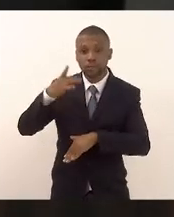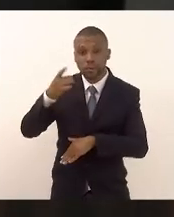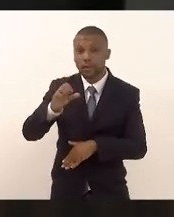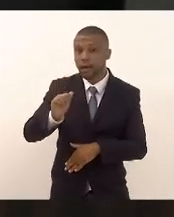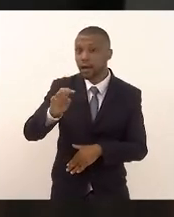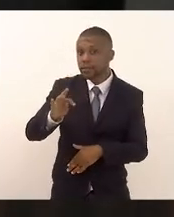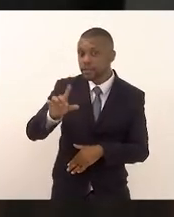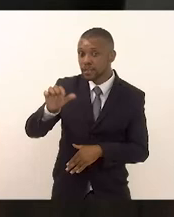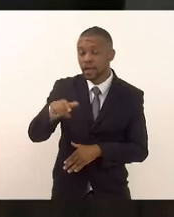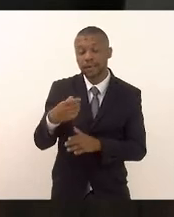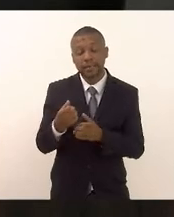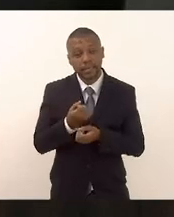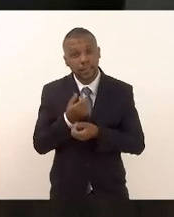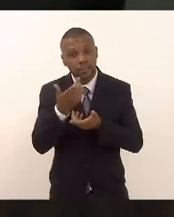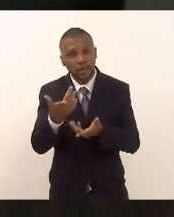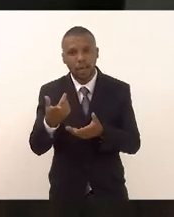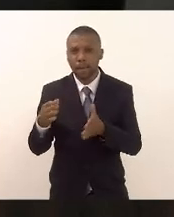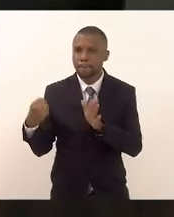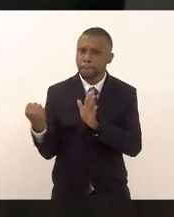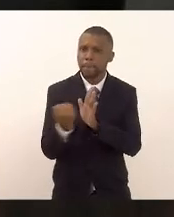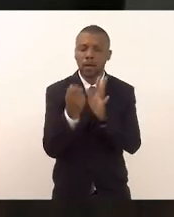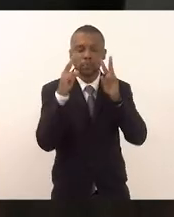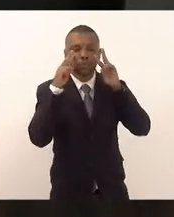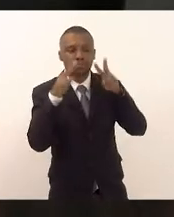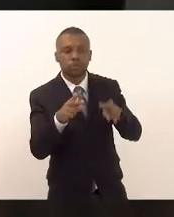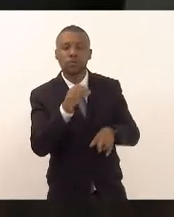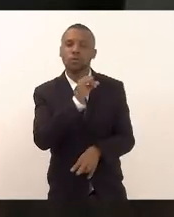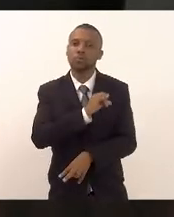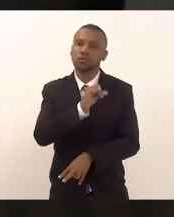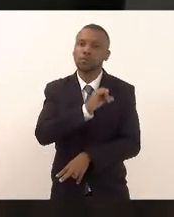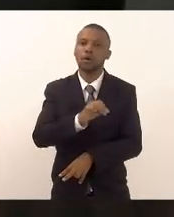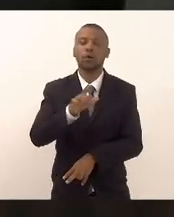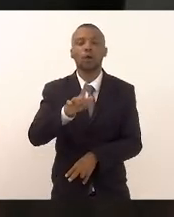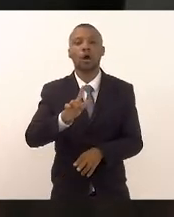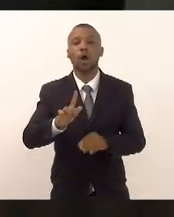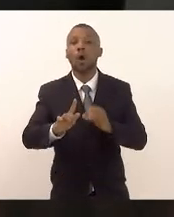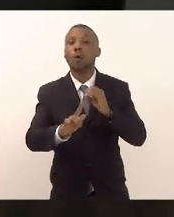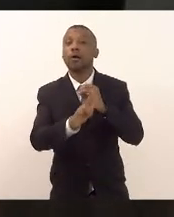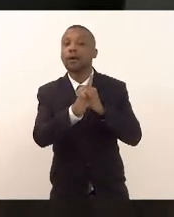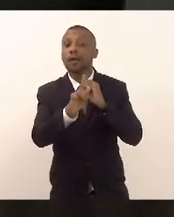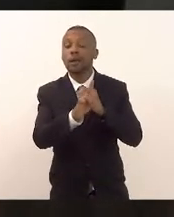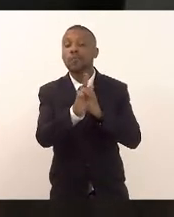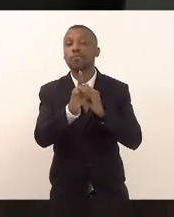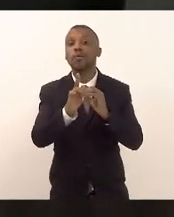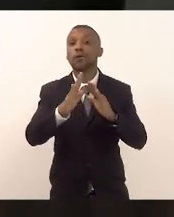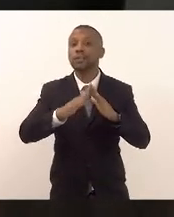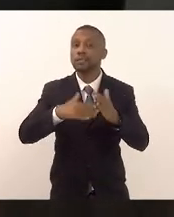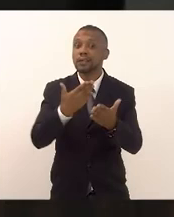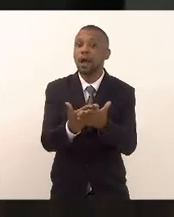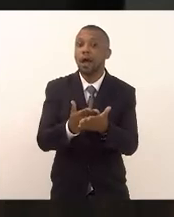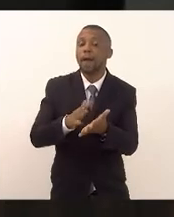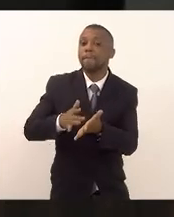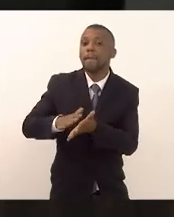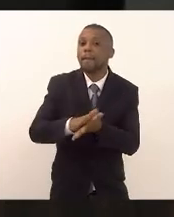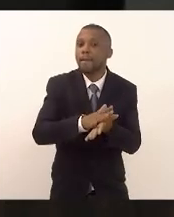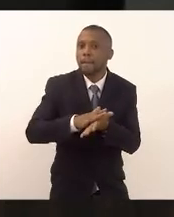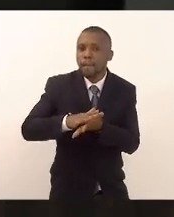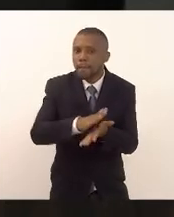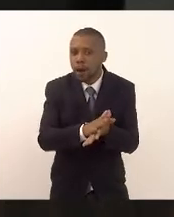que declara patrimônio cultural e material do Estado do Rio de Janeiro, o Grêmio Recreativo Escola de Samba Mocidade Independente de Padre